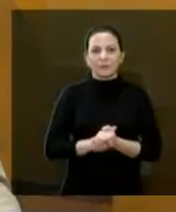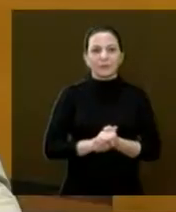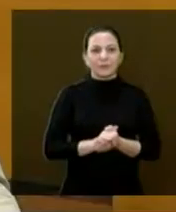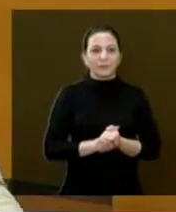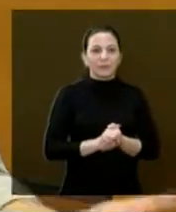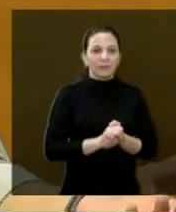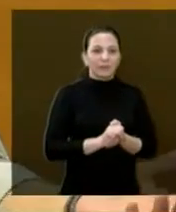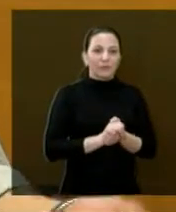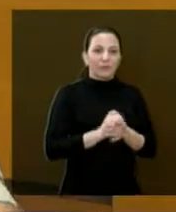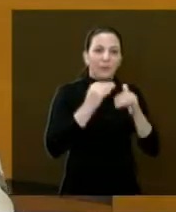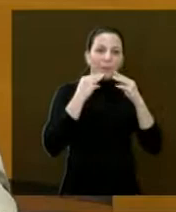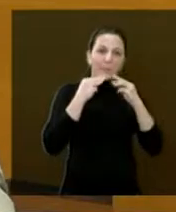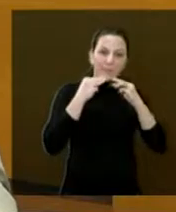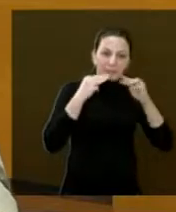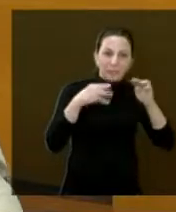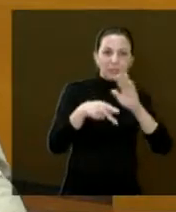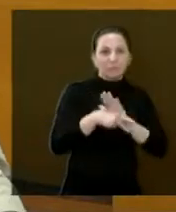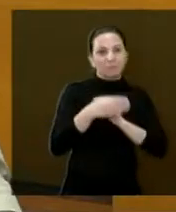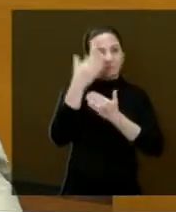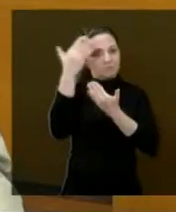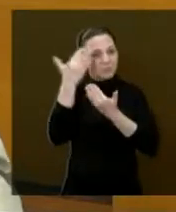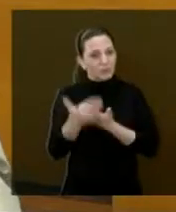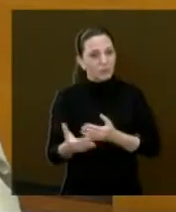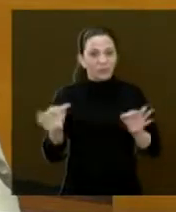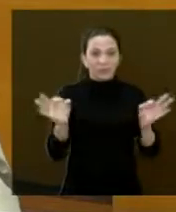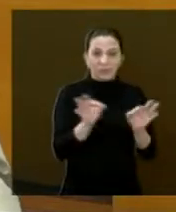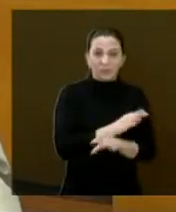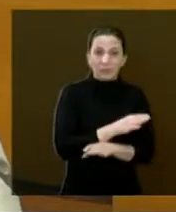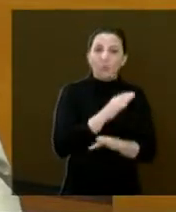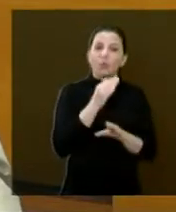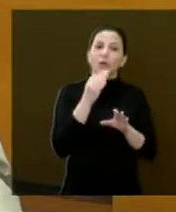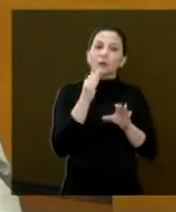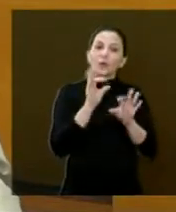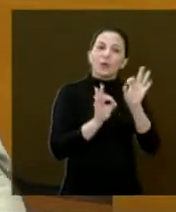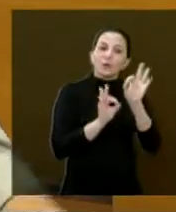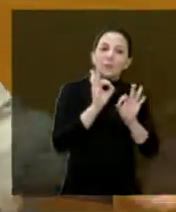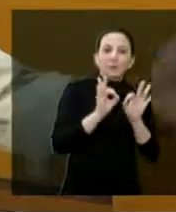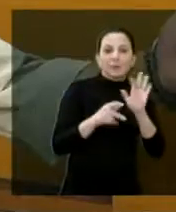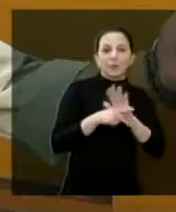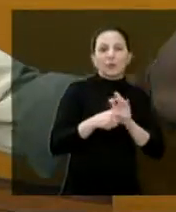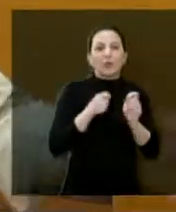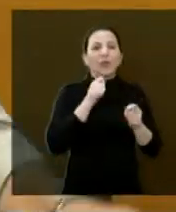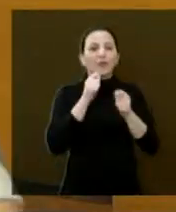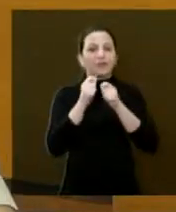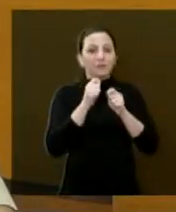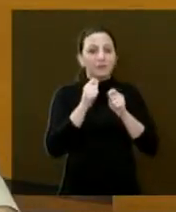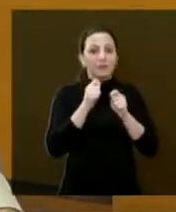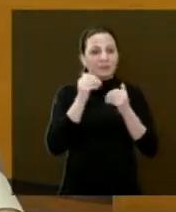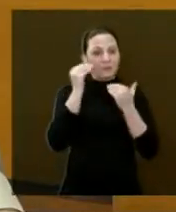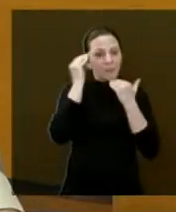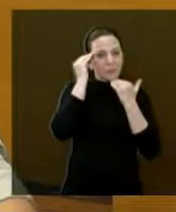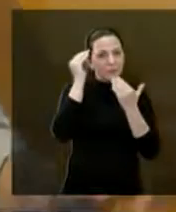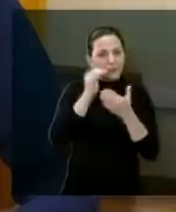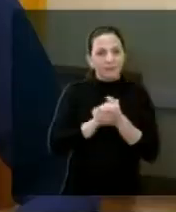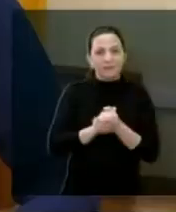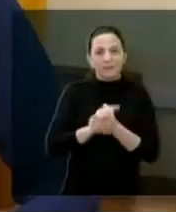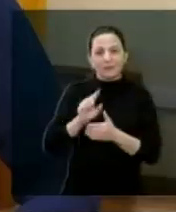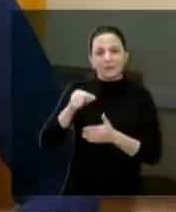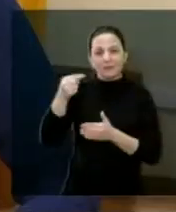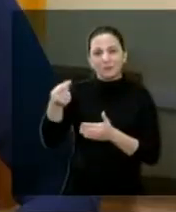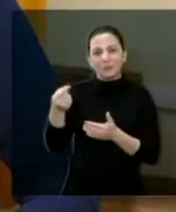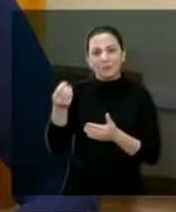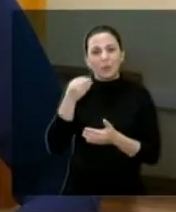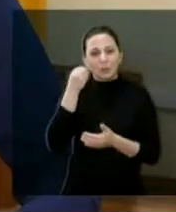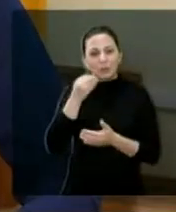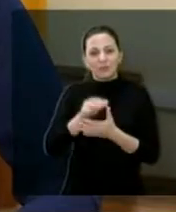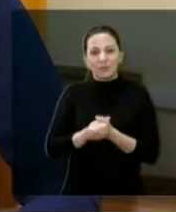essa mensagem do Alceu Patrício, nós encerramos mais um programa Entrevistas. Obrigado, Alceu. Até a próxima. Obrigado. Tem mais história para contar,